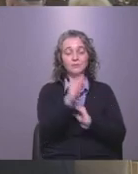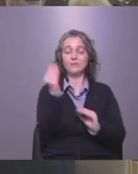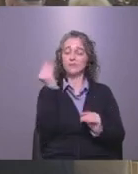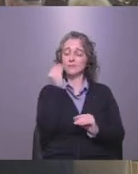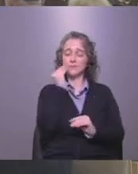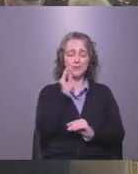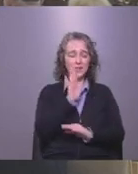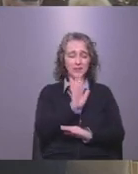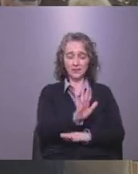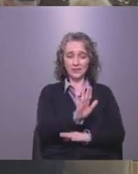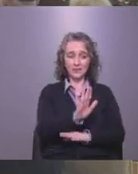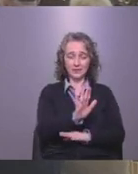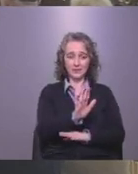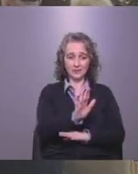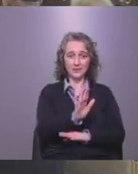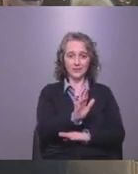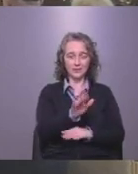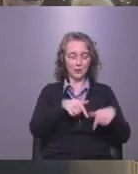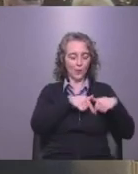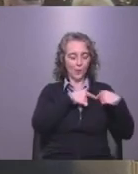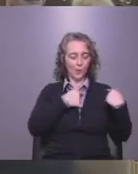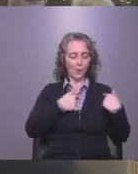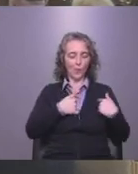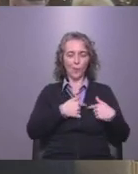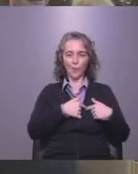os pensamentos de todos os corações.